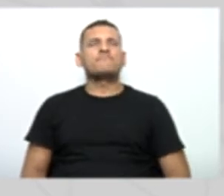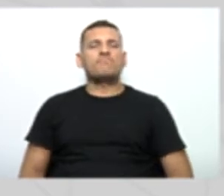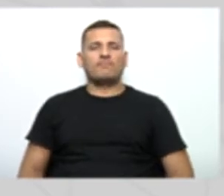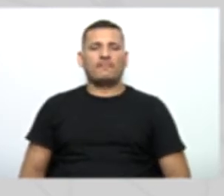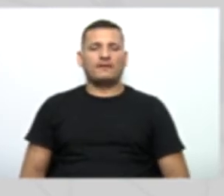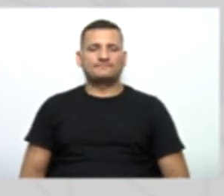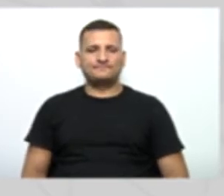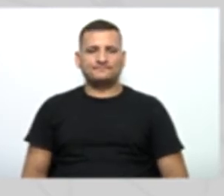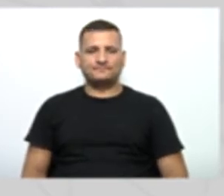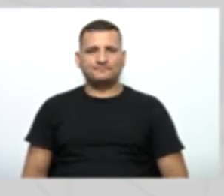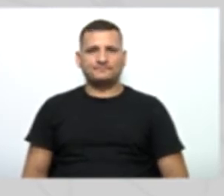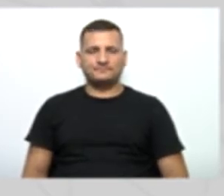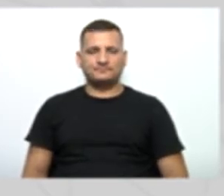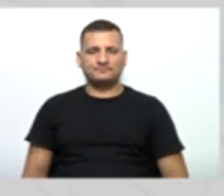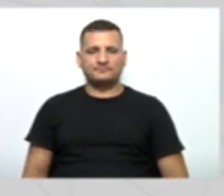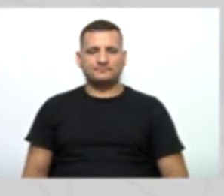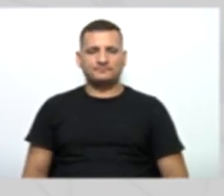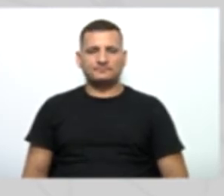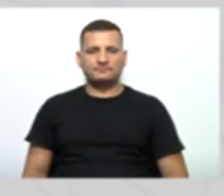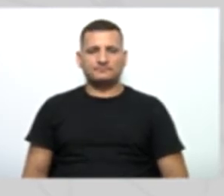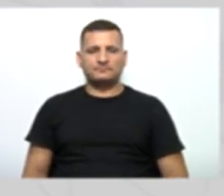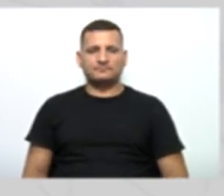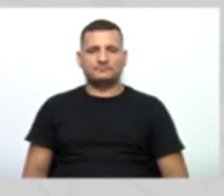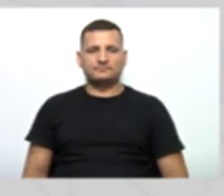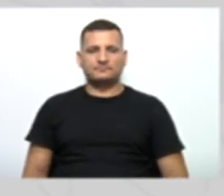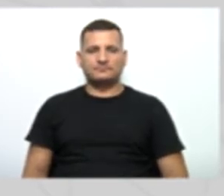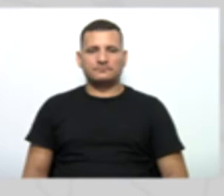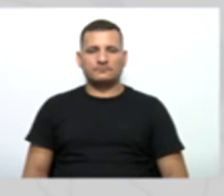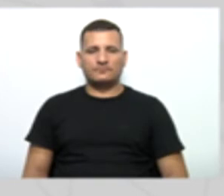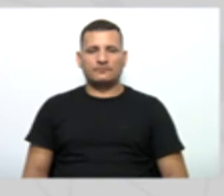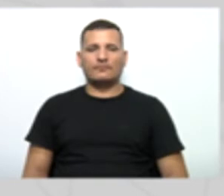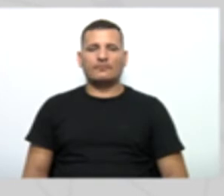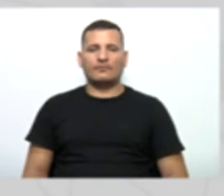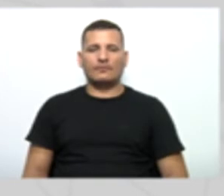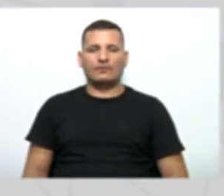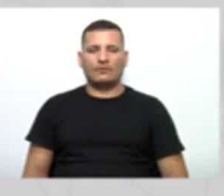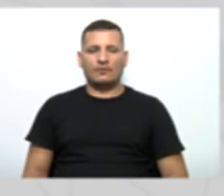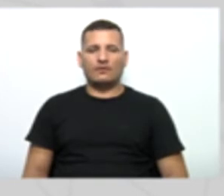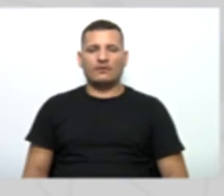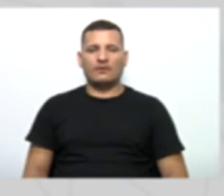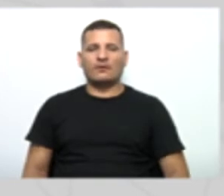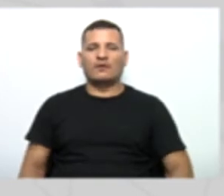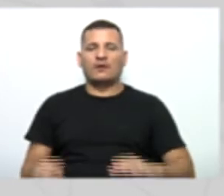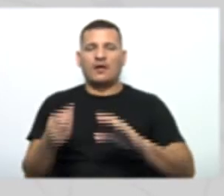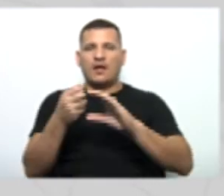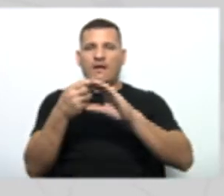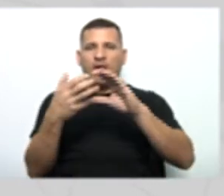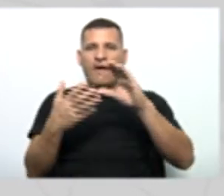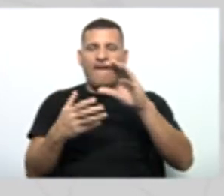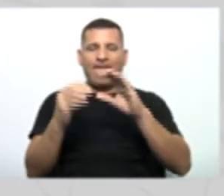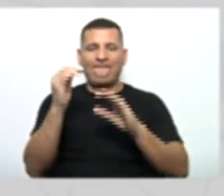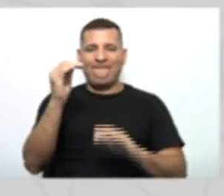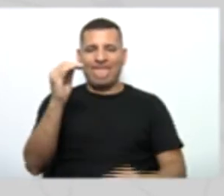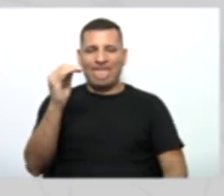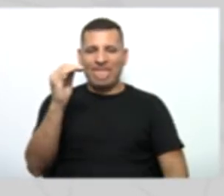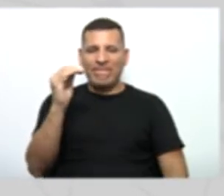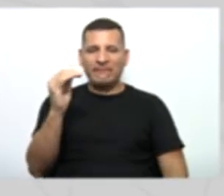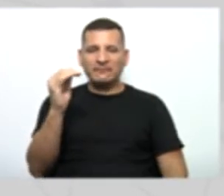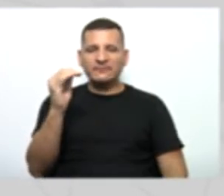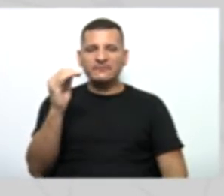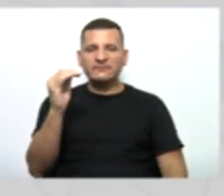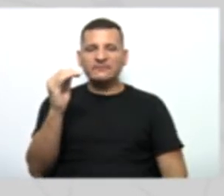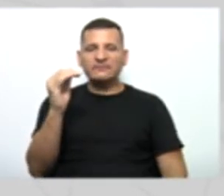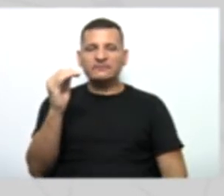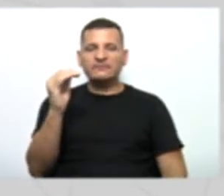se você veio aqui, ó, criou esses atributos, certo? Esses atributos aqui, ó, eles